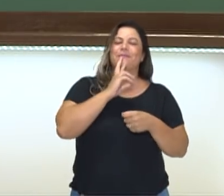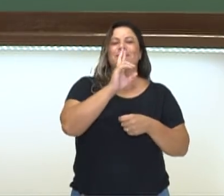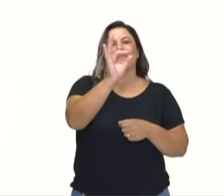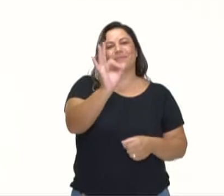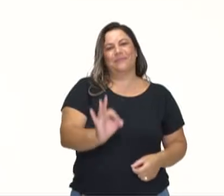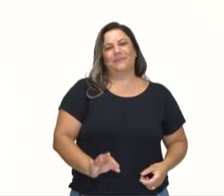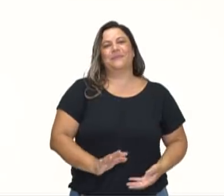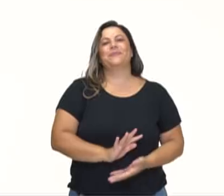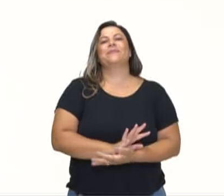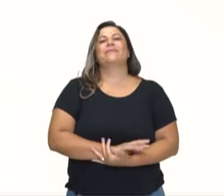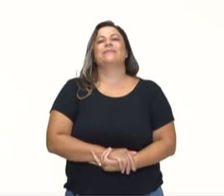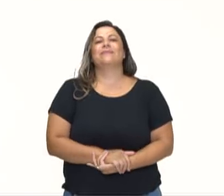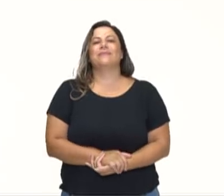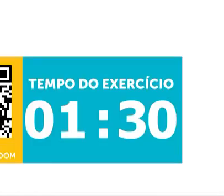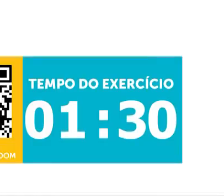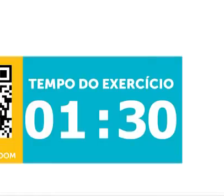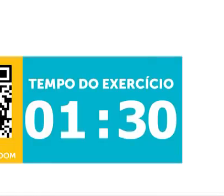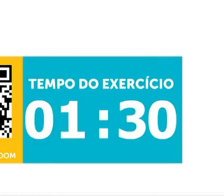correspondente.